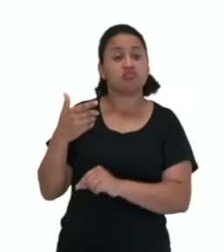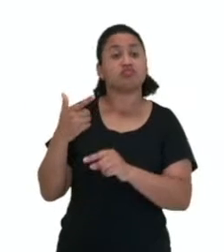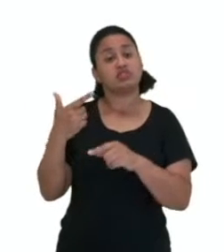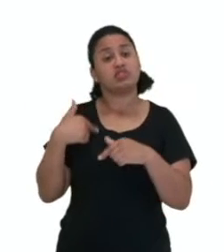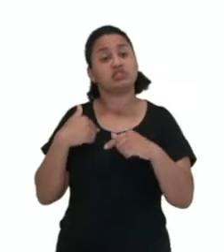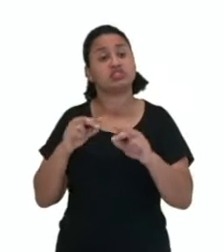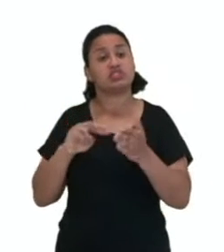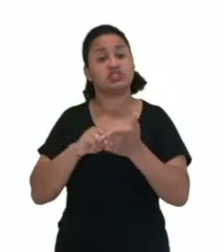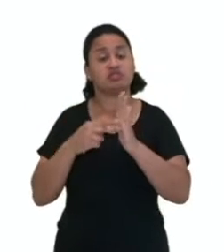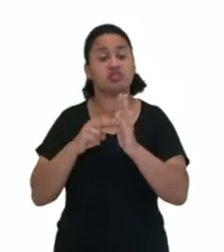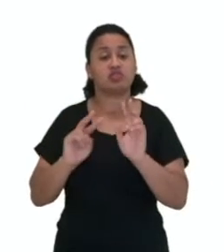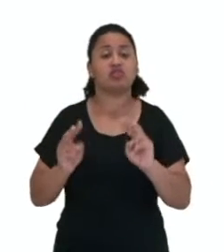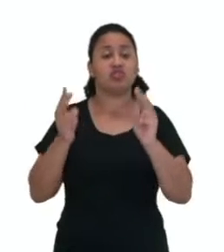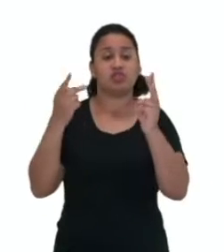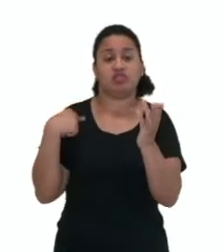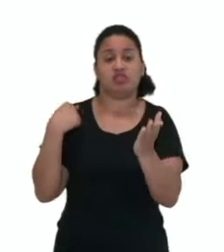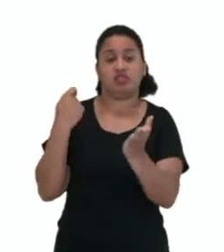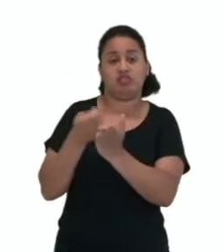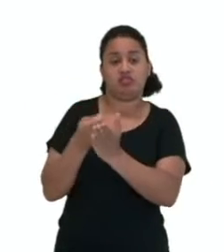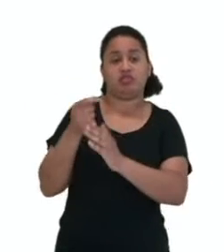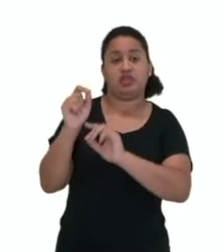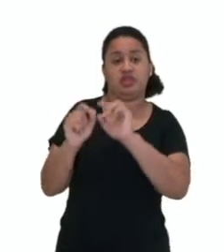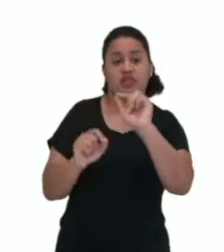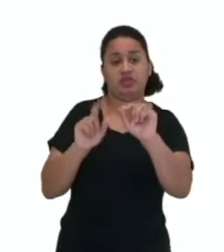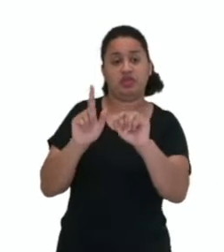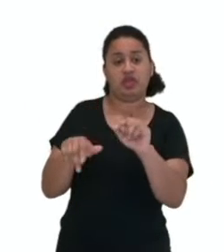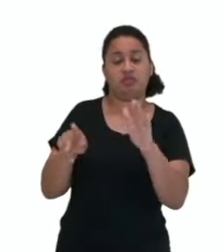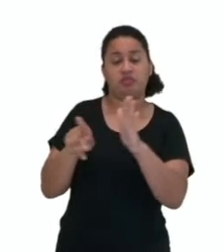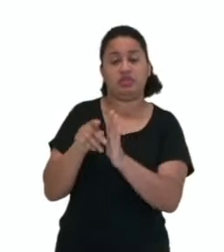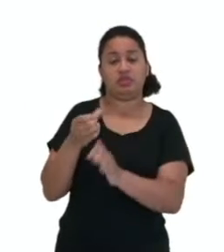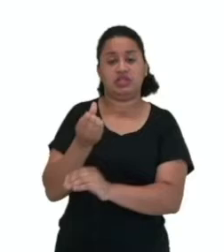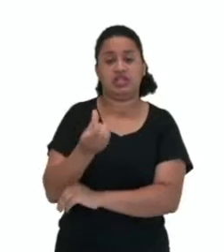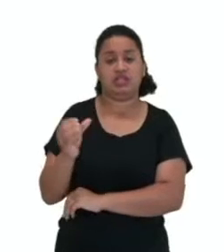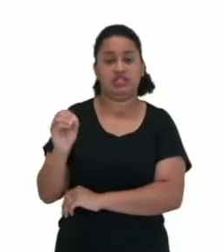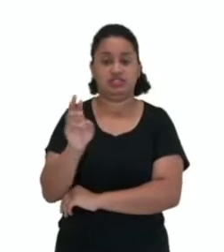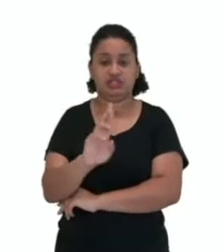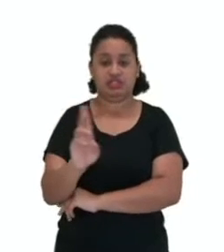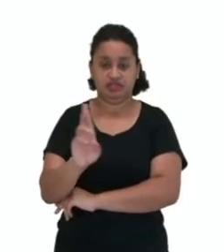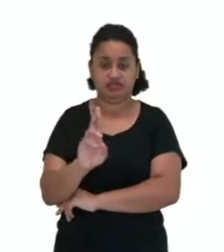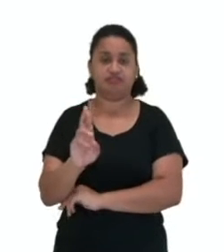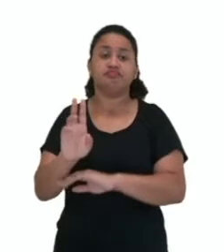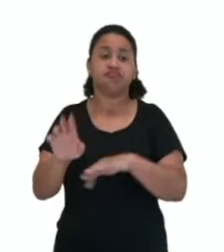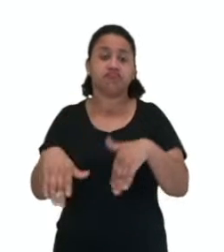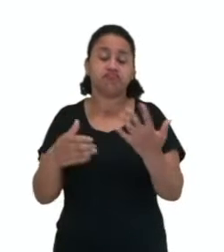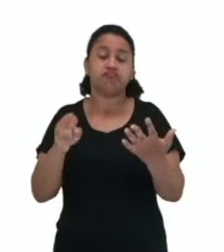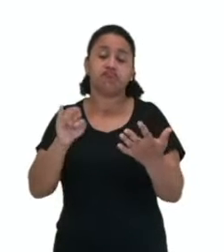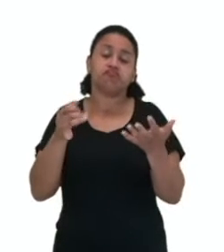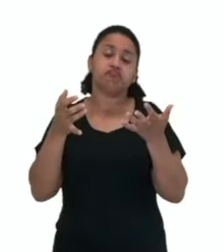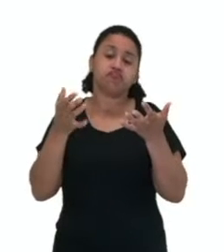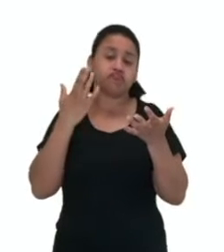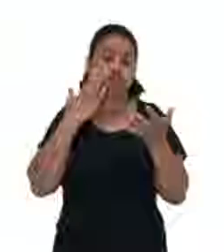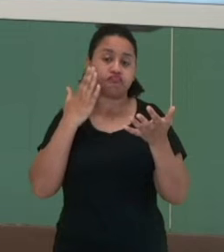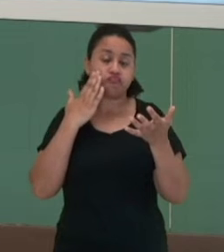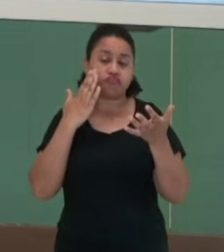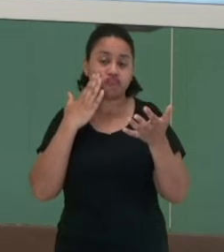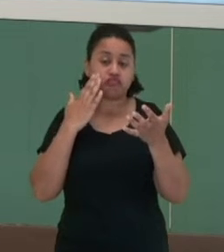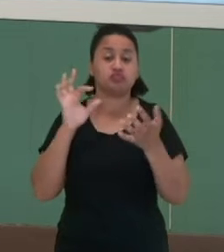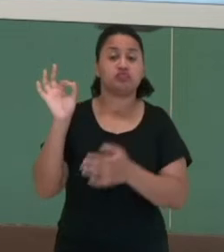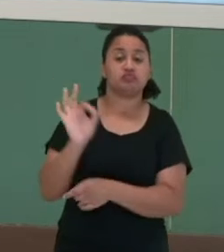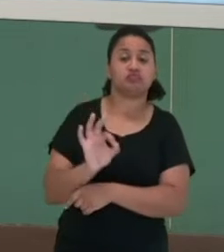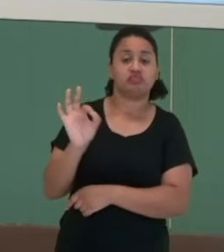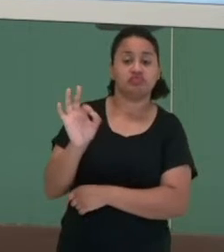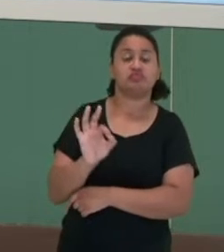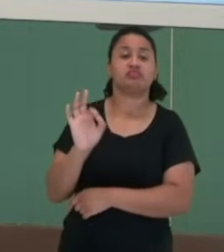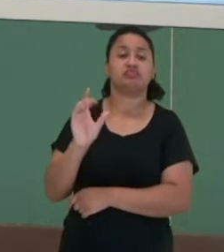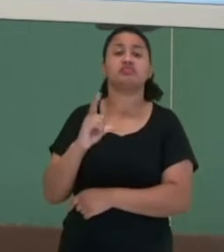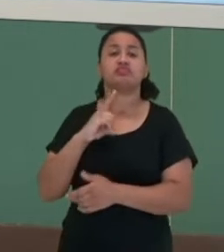da taxa que ele vai pagar, os impostos que ele vai pagar, corresponde a R$60. Se eu quero saber qual é a porcentagem que